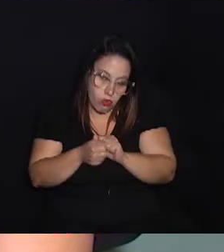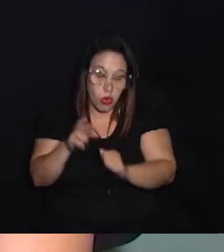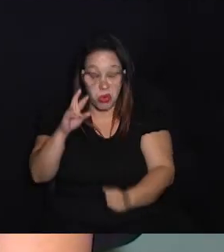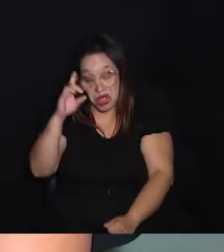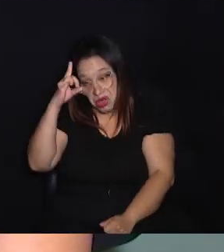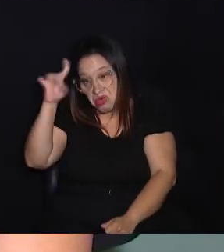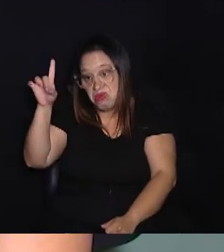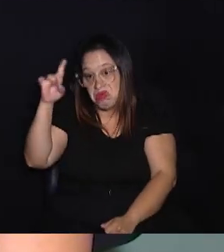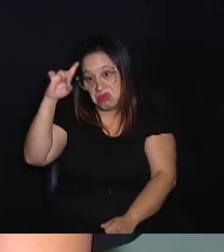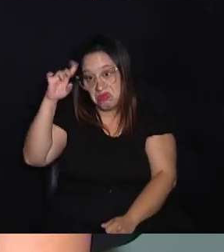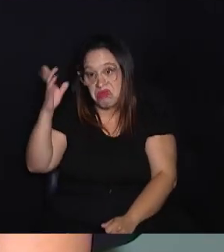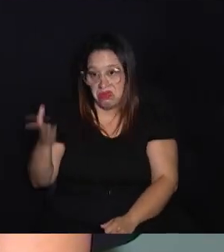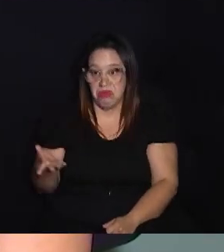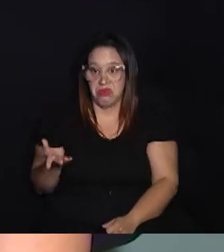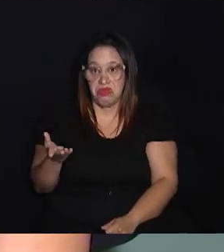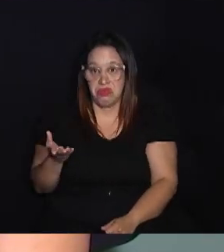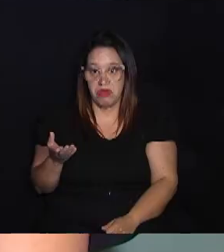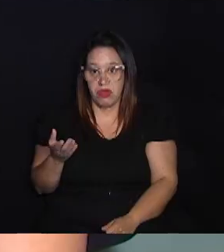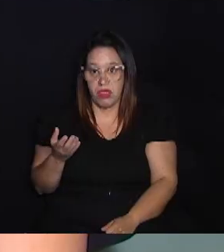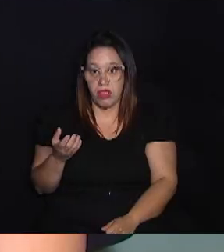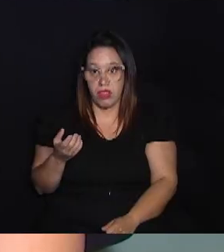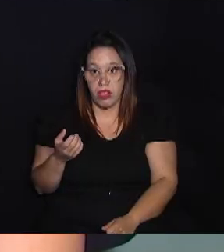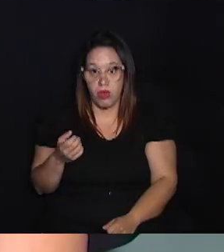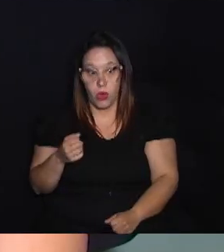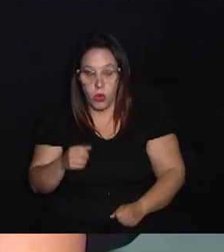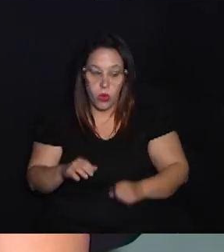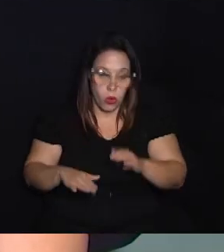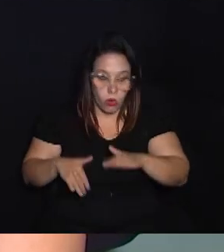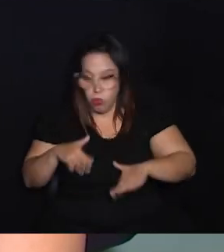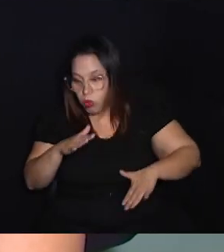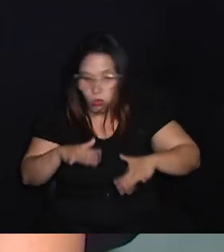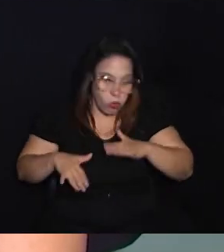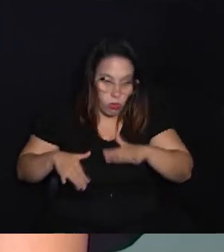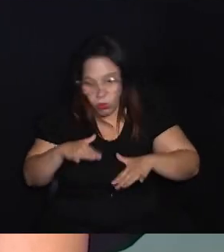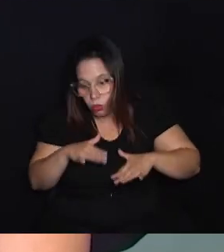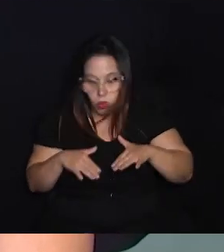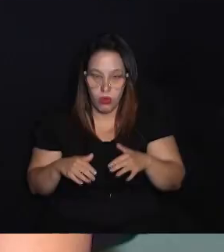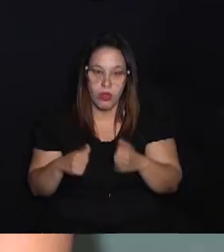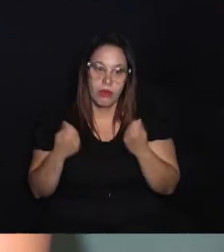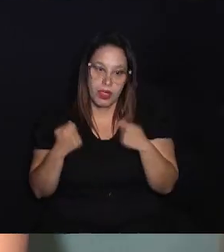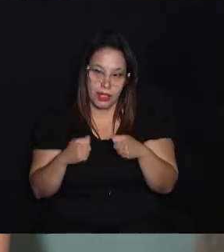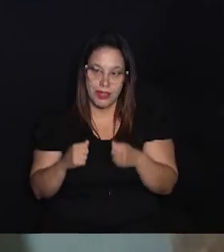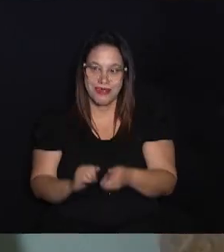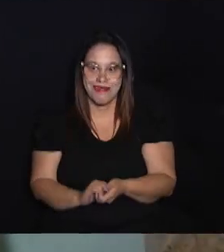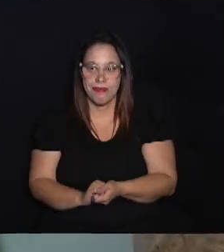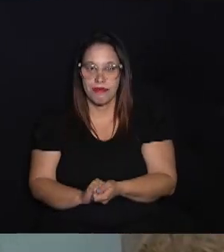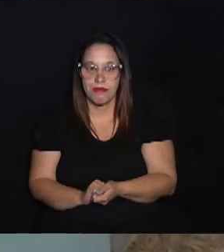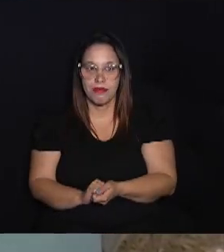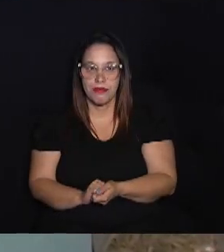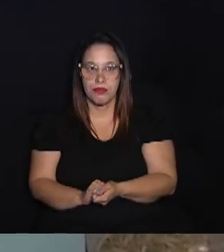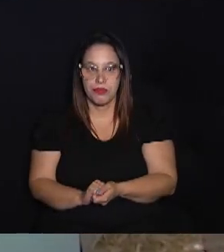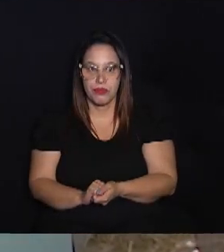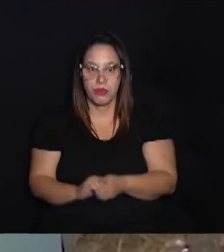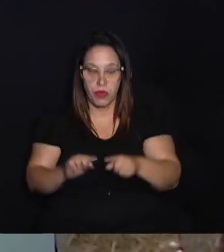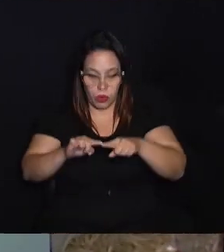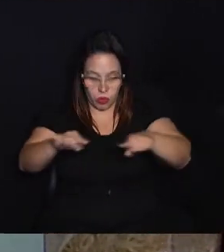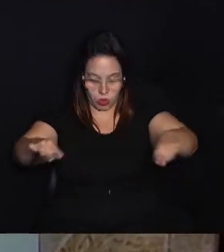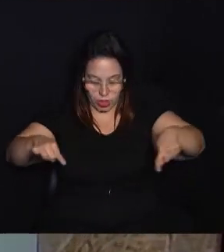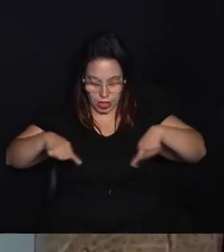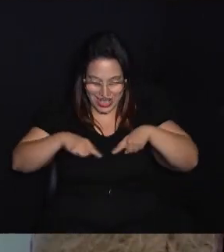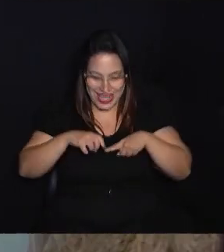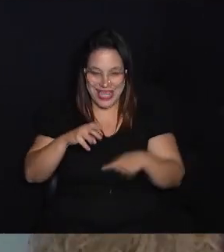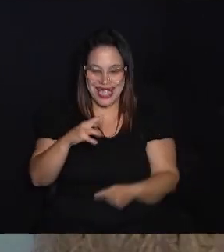rotina, do gasto energético que ele precisa também. No caso, o cercadinho é uma